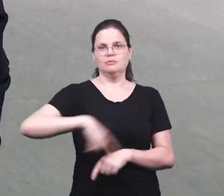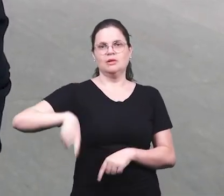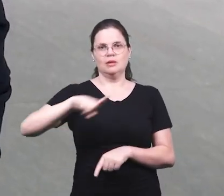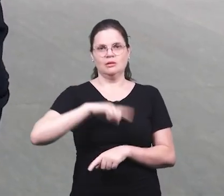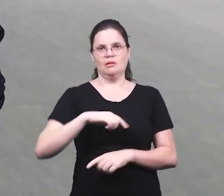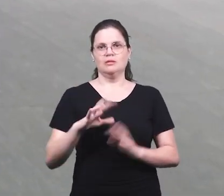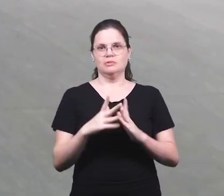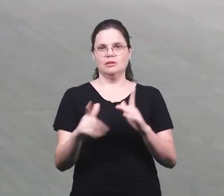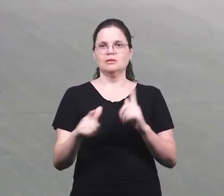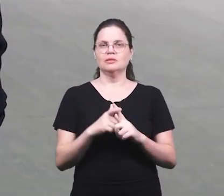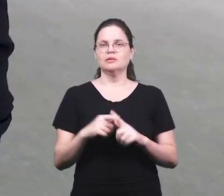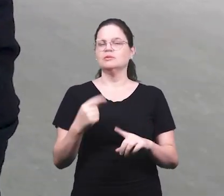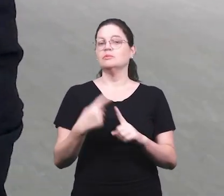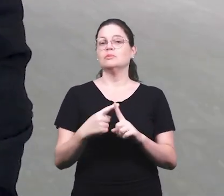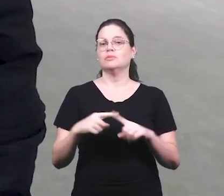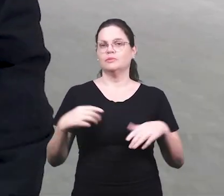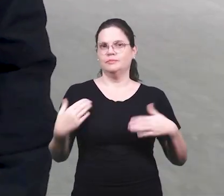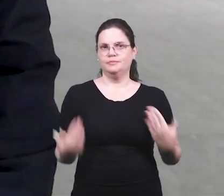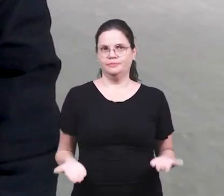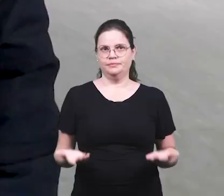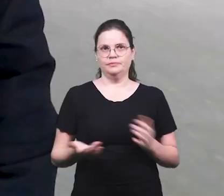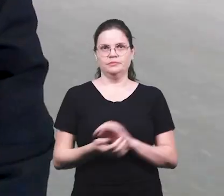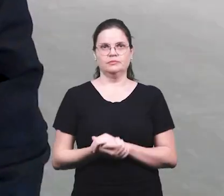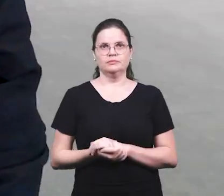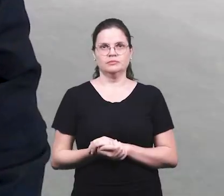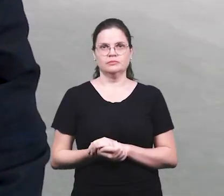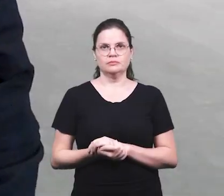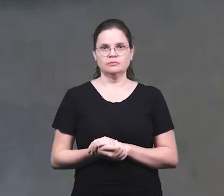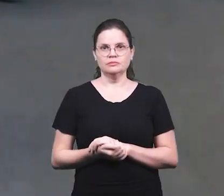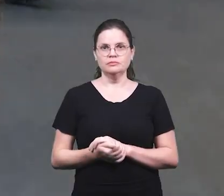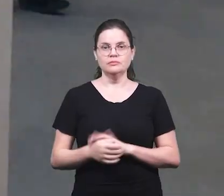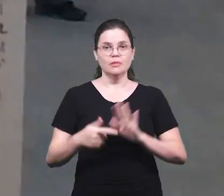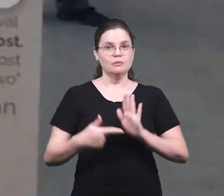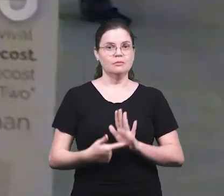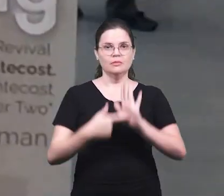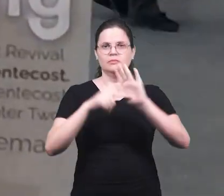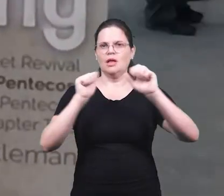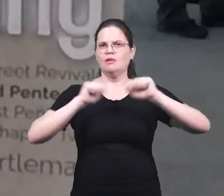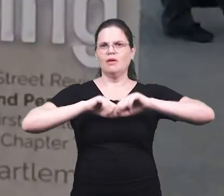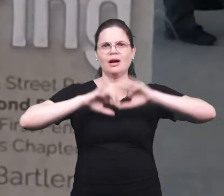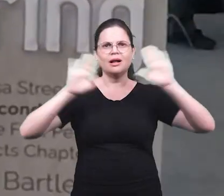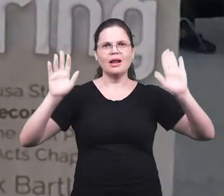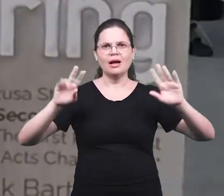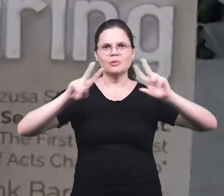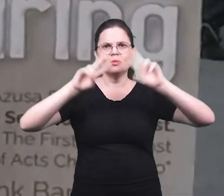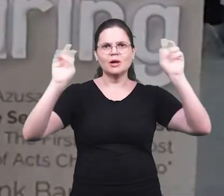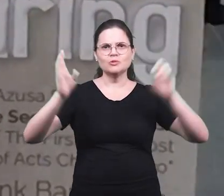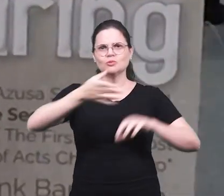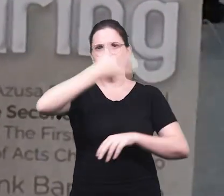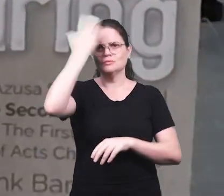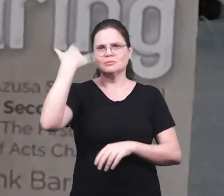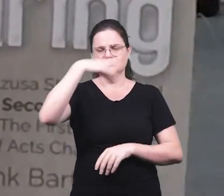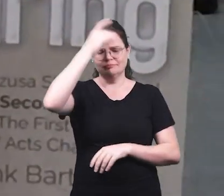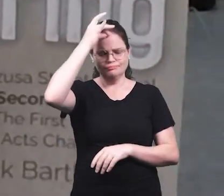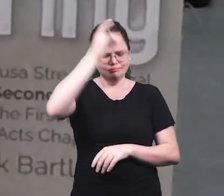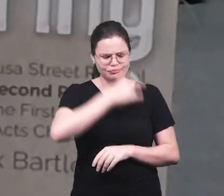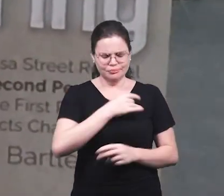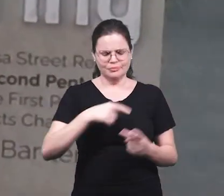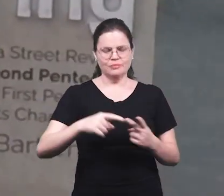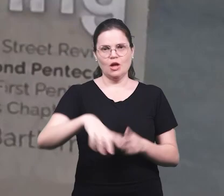igreja. Por quê? Aqui voltaram os sinais claros do batismo com o Espírito Santo, dons de